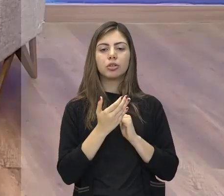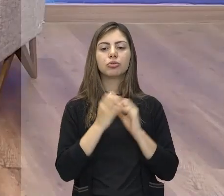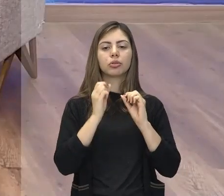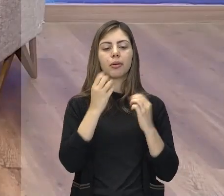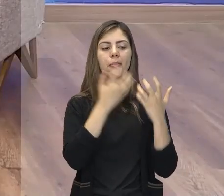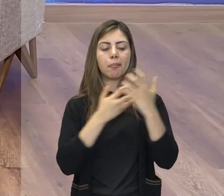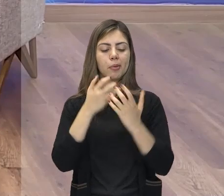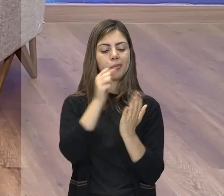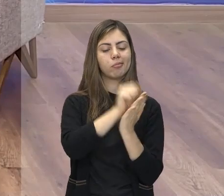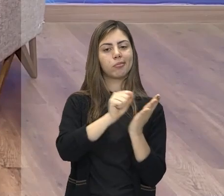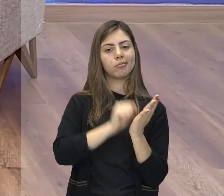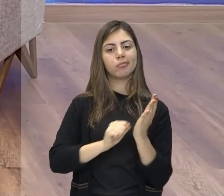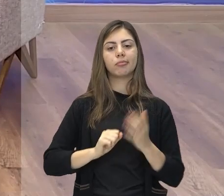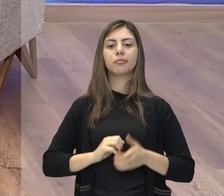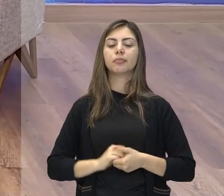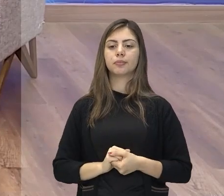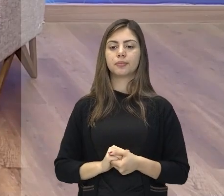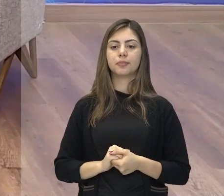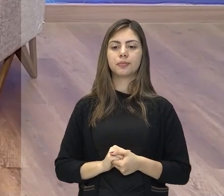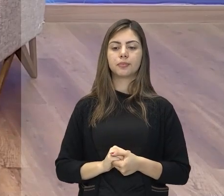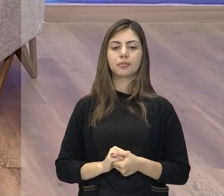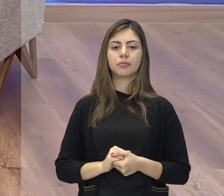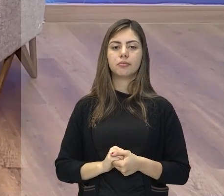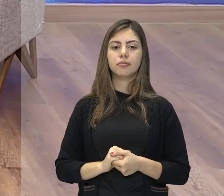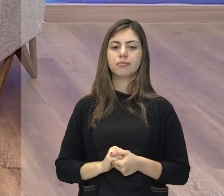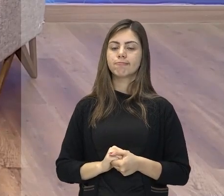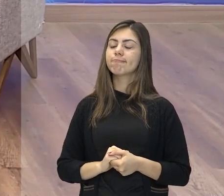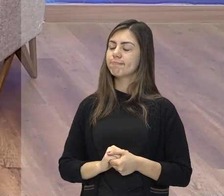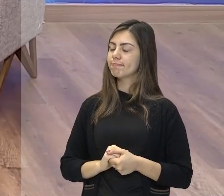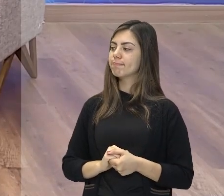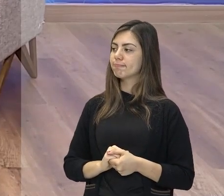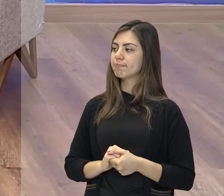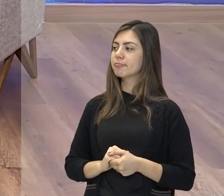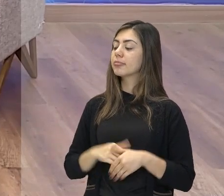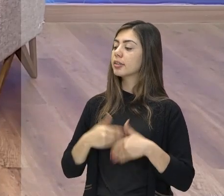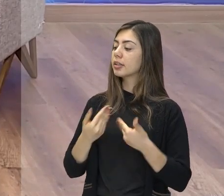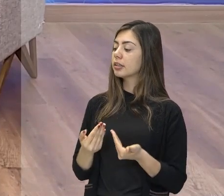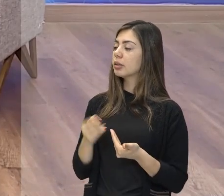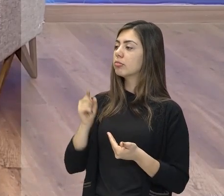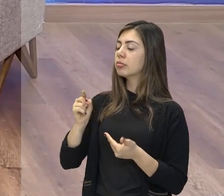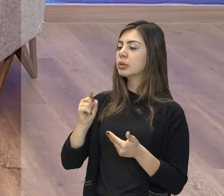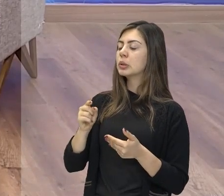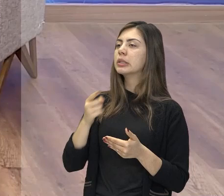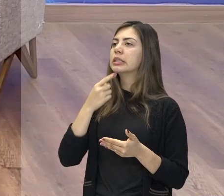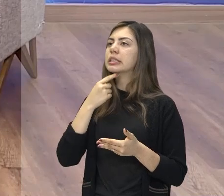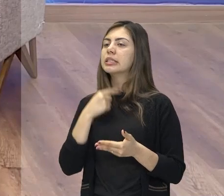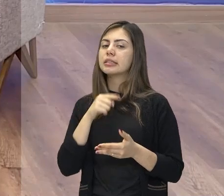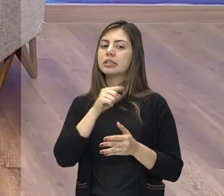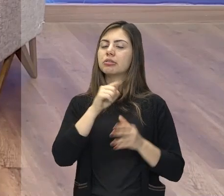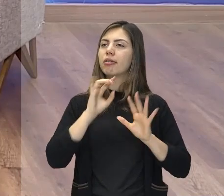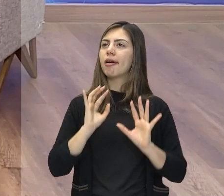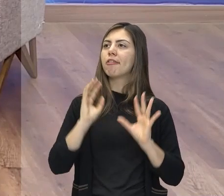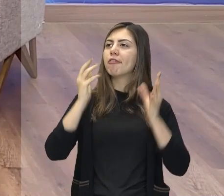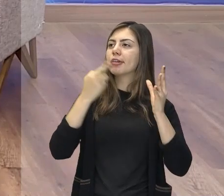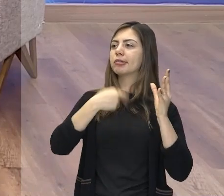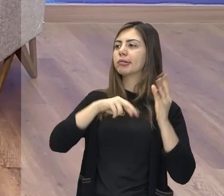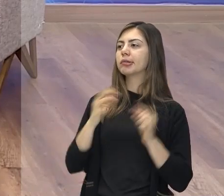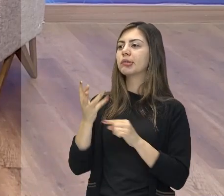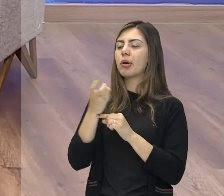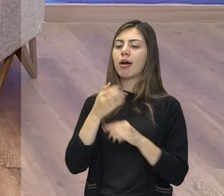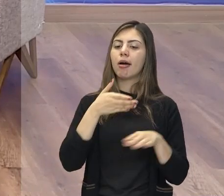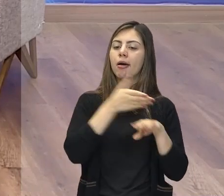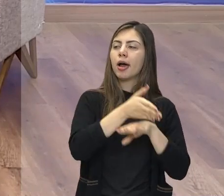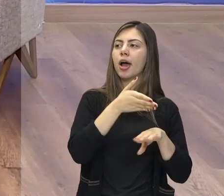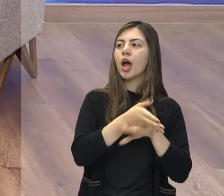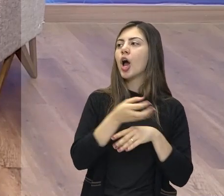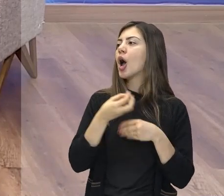outra maneira também. E quanto à motivação para participar desse festival de música gospel? Ou